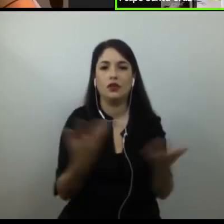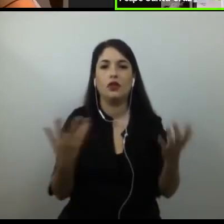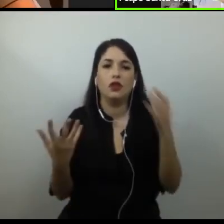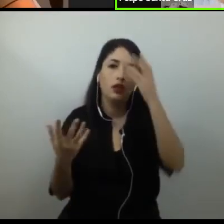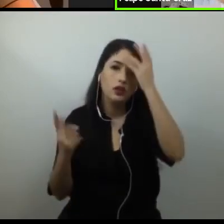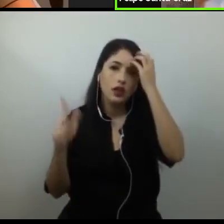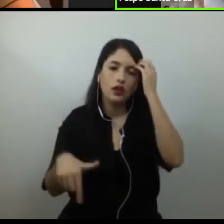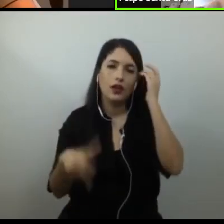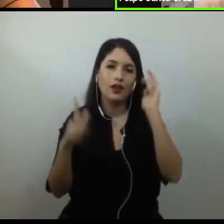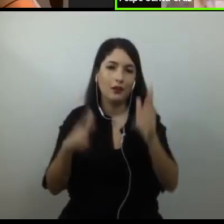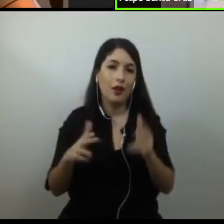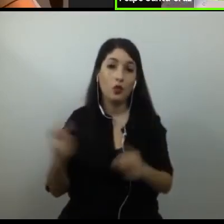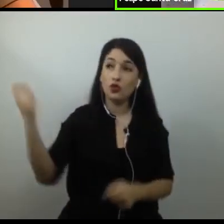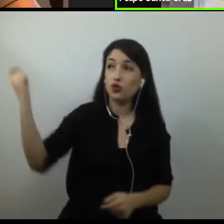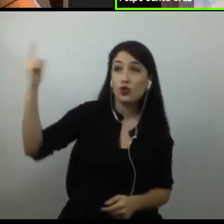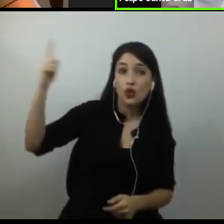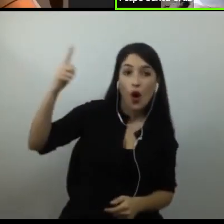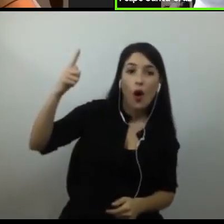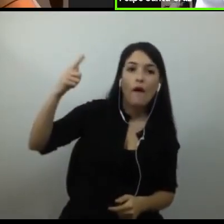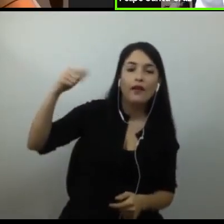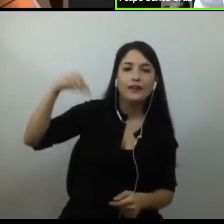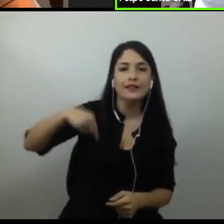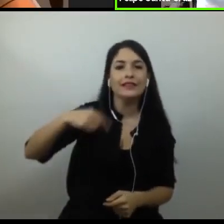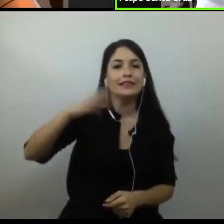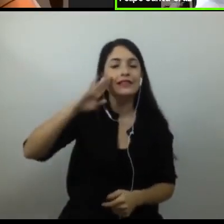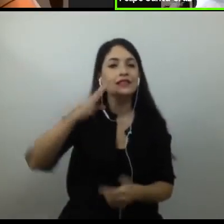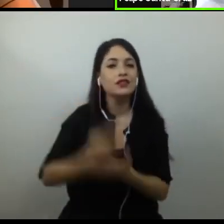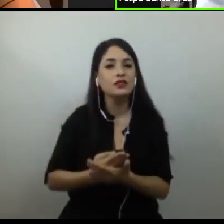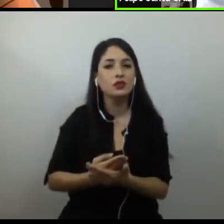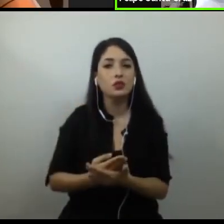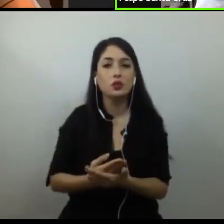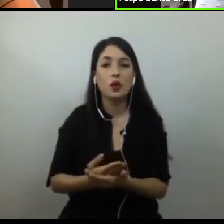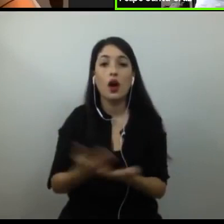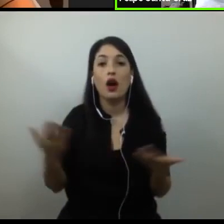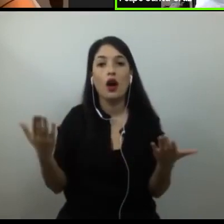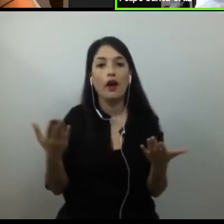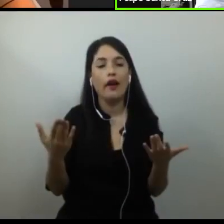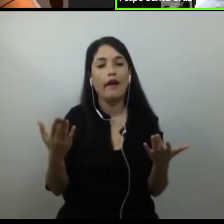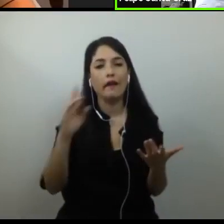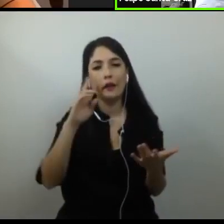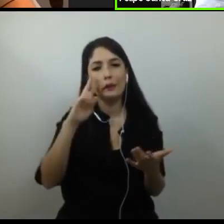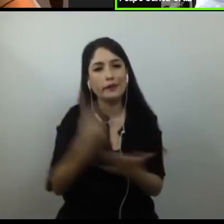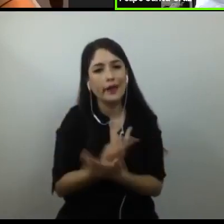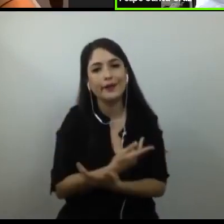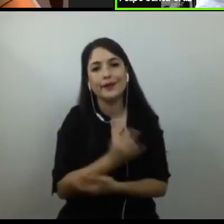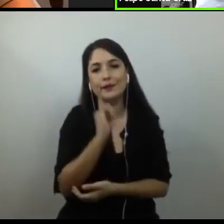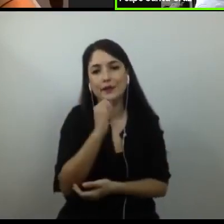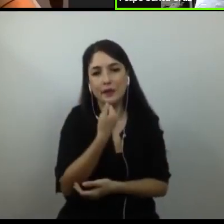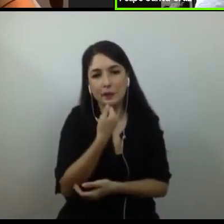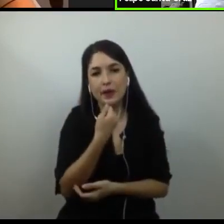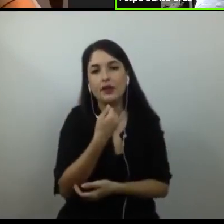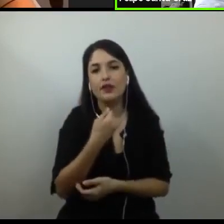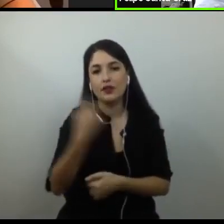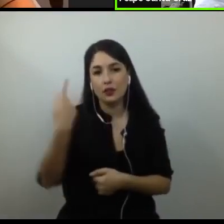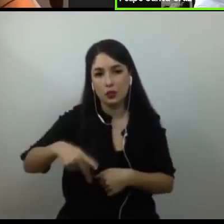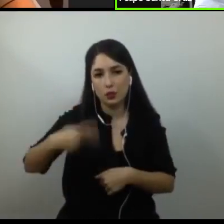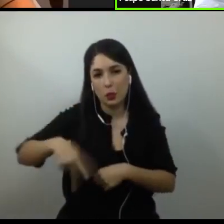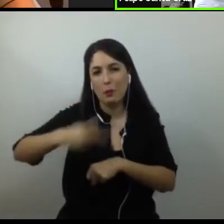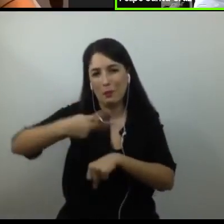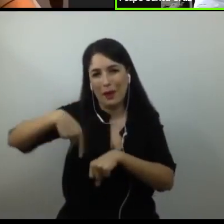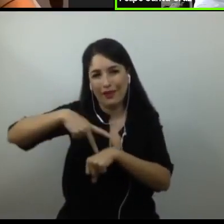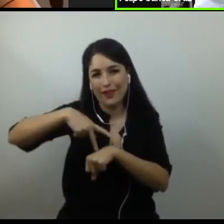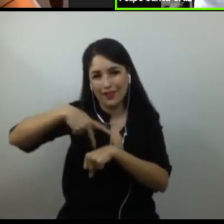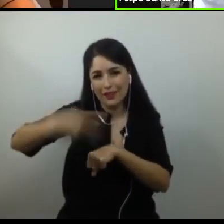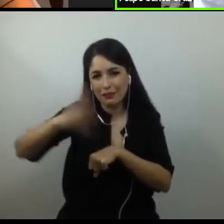assim como está sol aqui atrás, eu acho que estamos no meio de um dia nublado, né, no país, na trajetória do país.